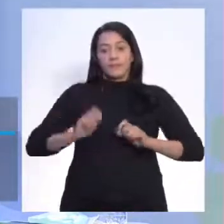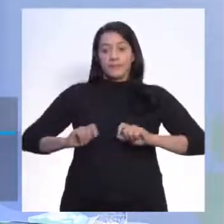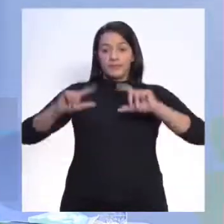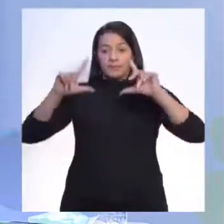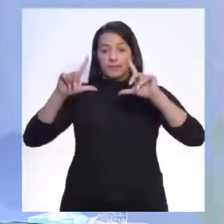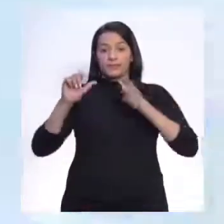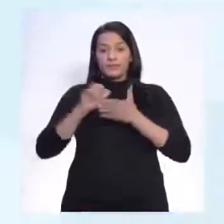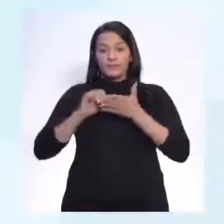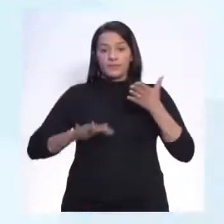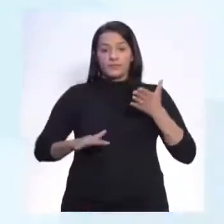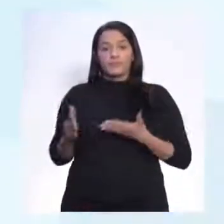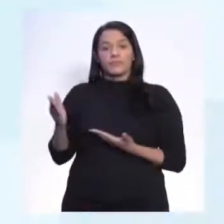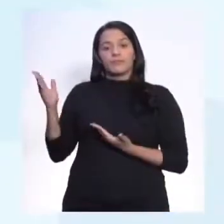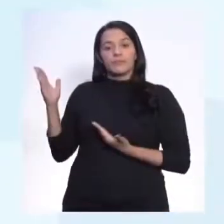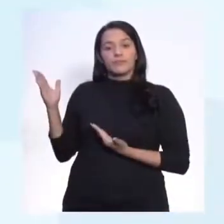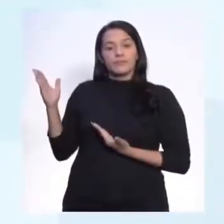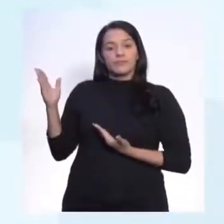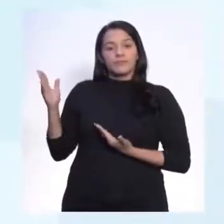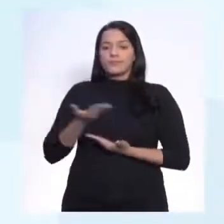que eu vou colocar para vocês.